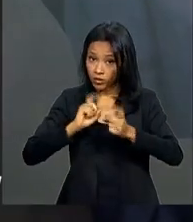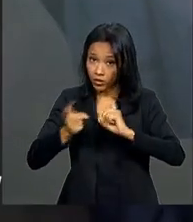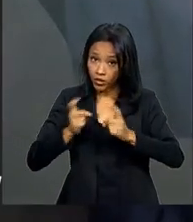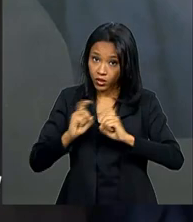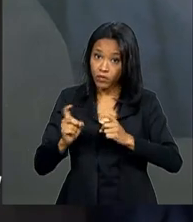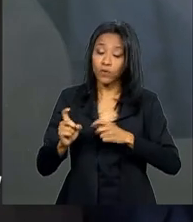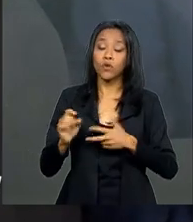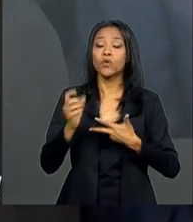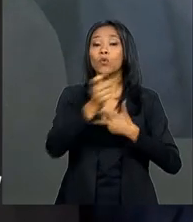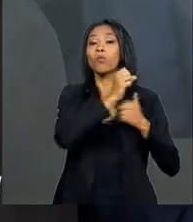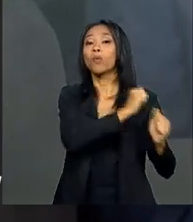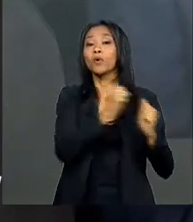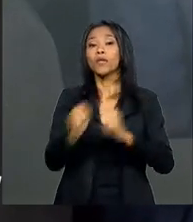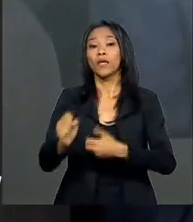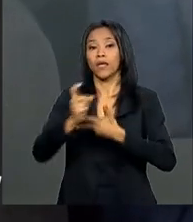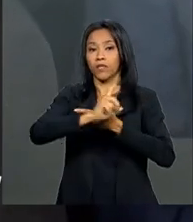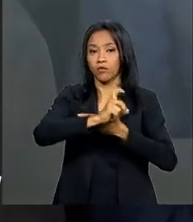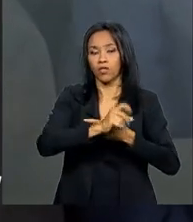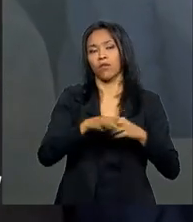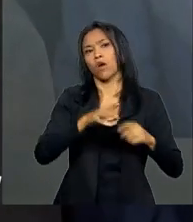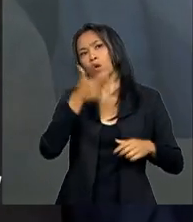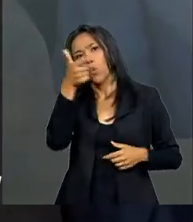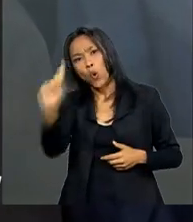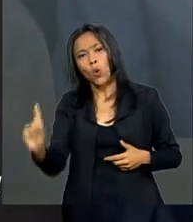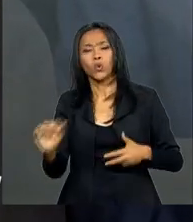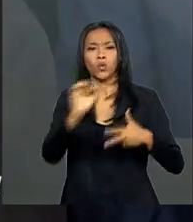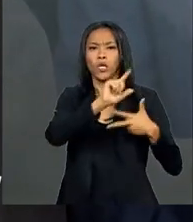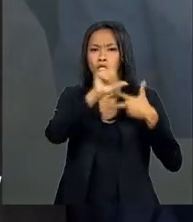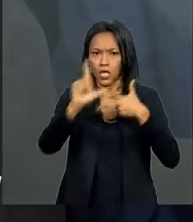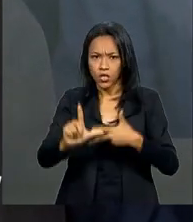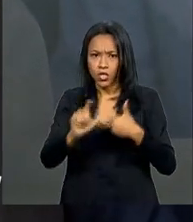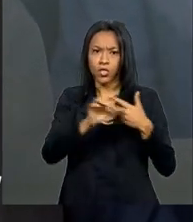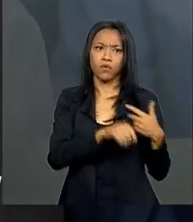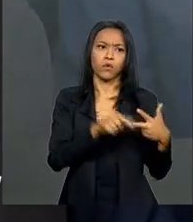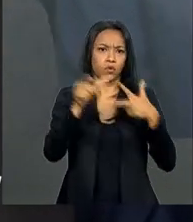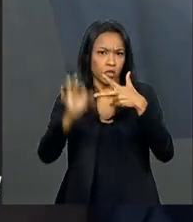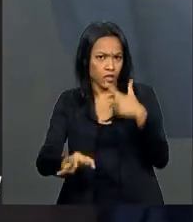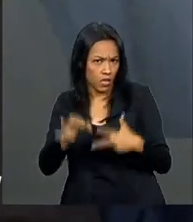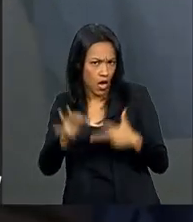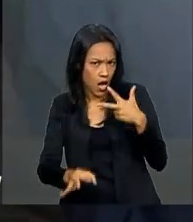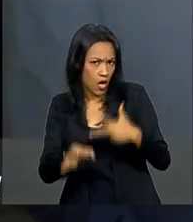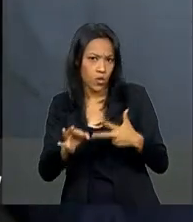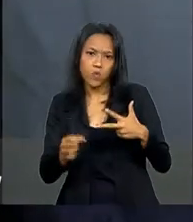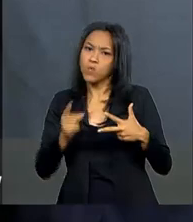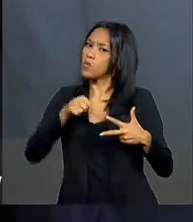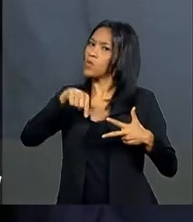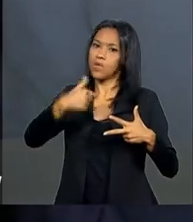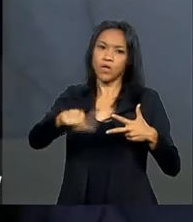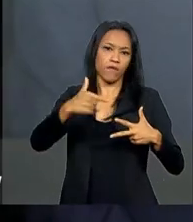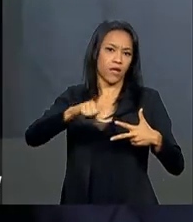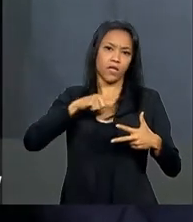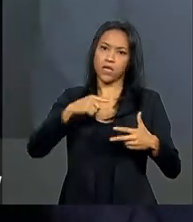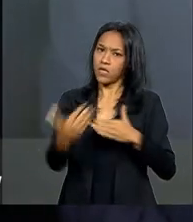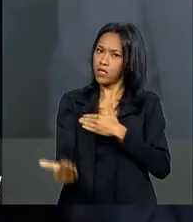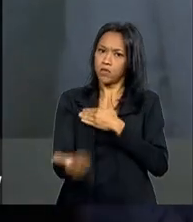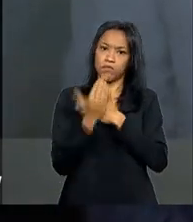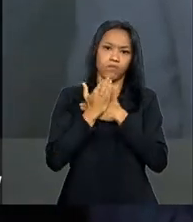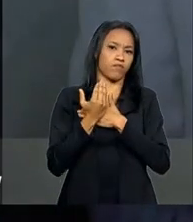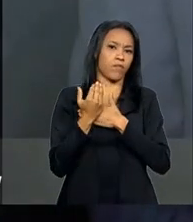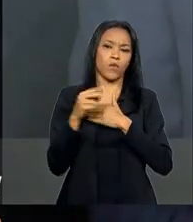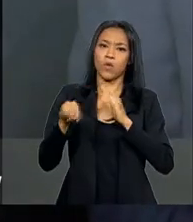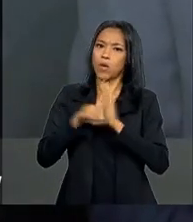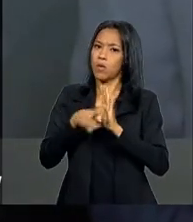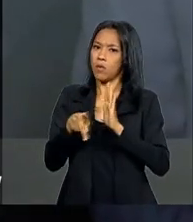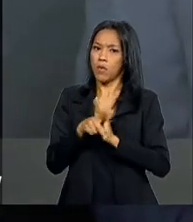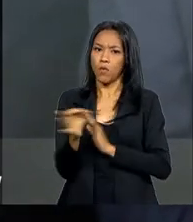do Judiciário e do Legislativo, que têm aumentos parcelados, não são atingidos por essa medida provisória.